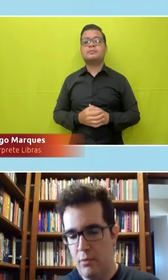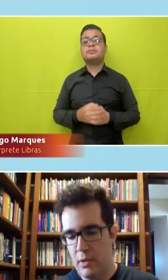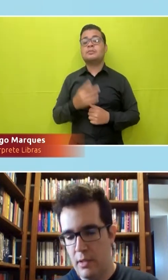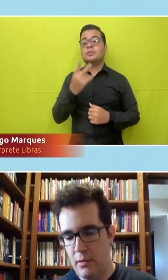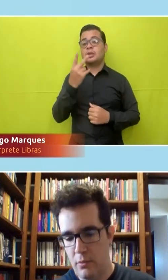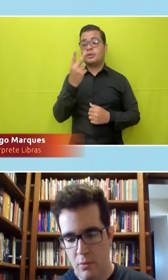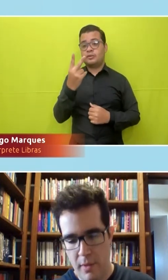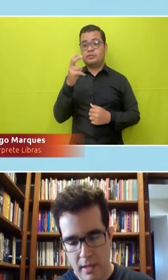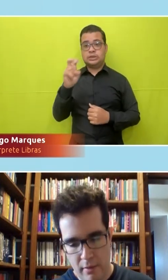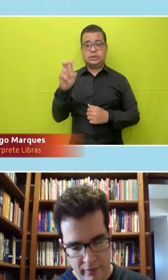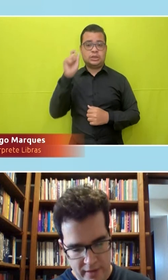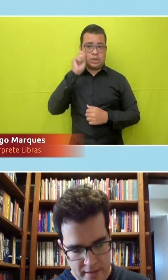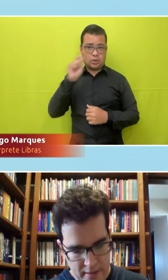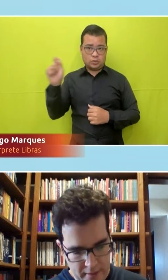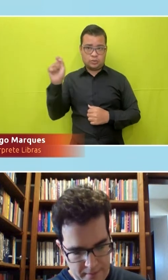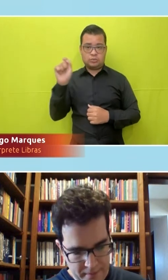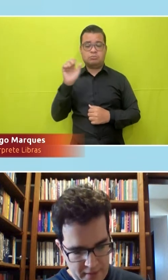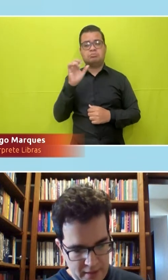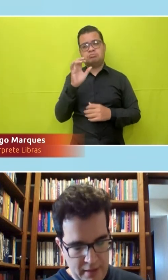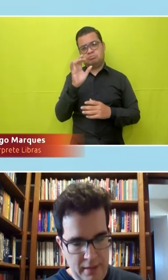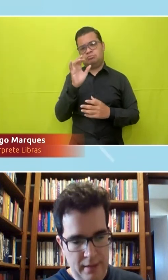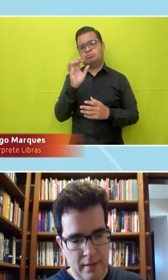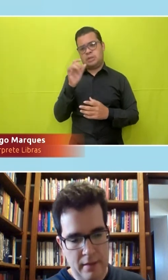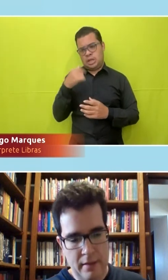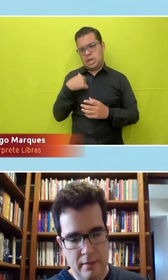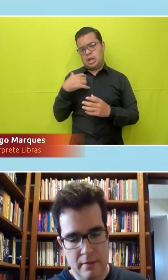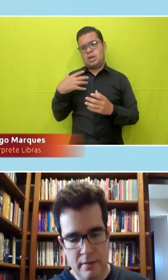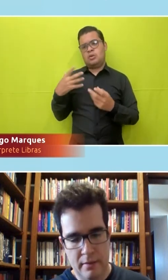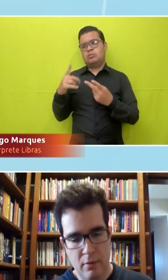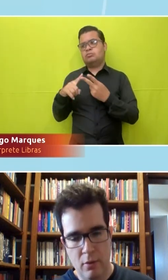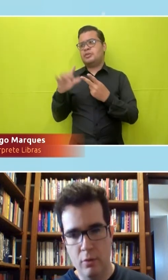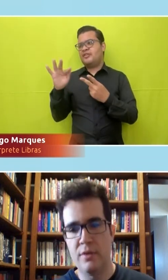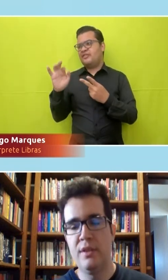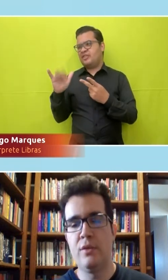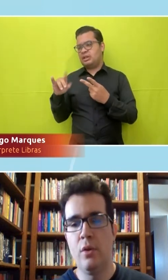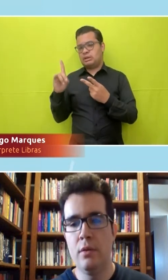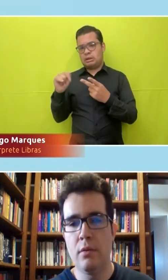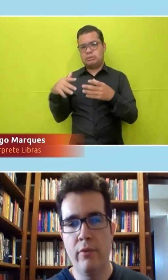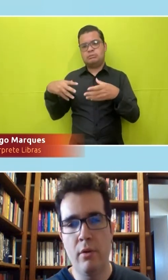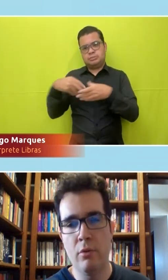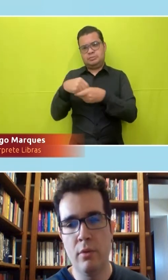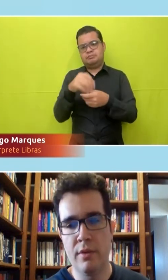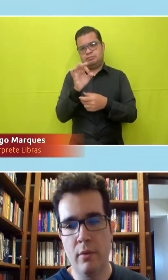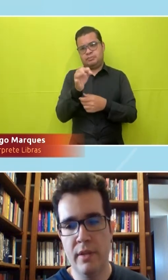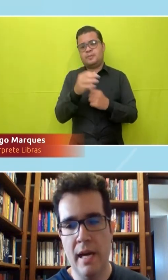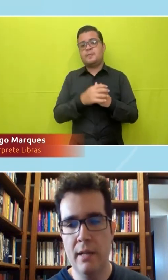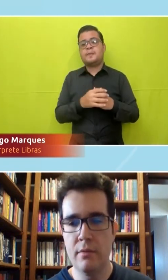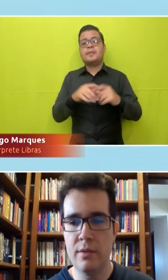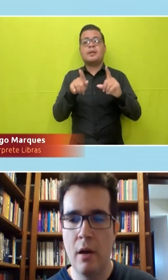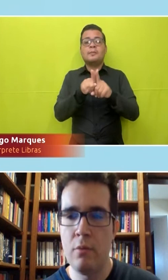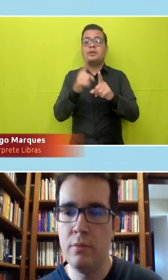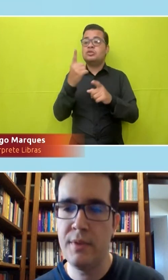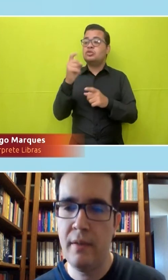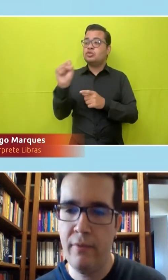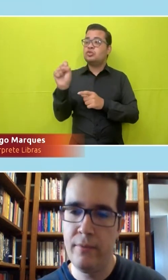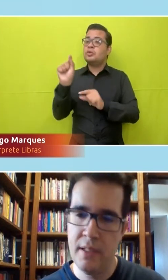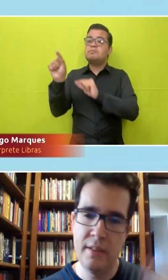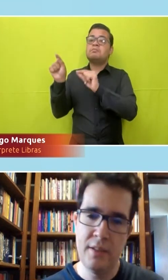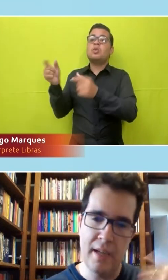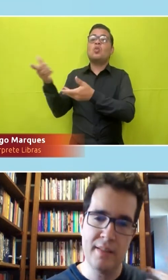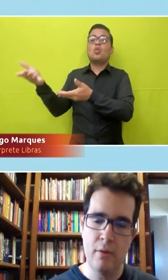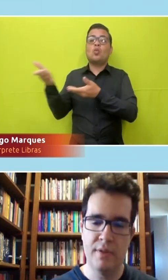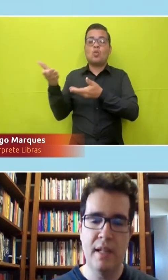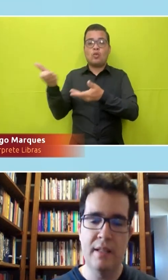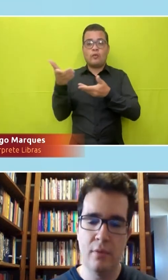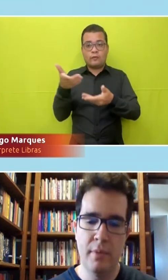né, contando comigo e com a Fernanda, e outros 18 que foram autores convidados, alguns que